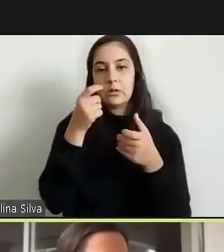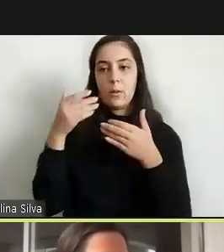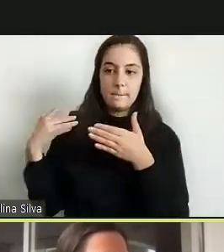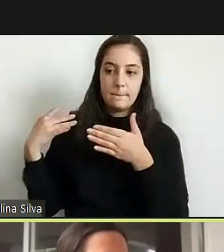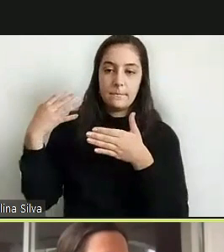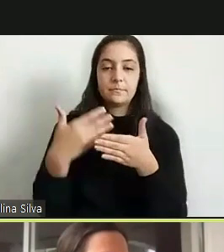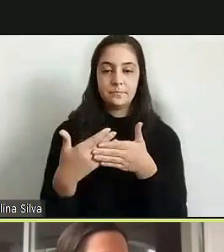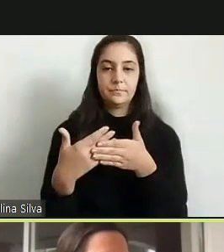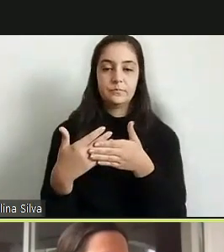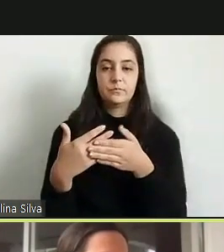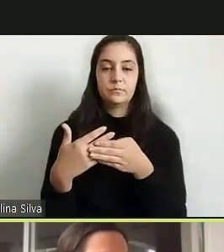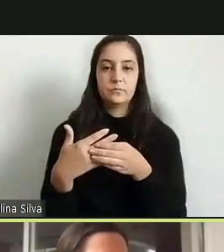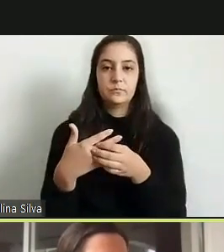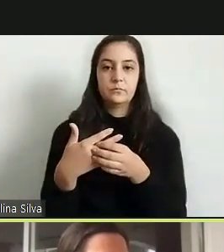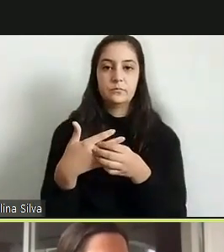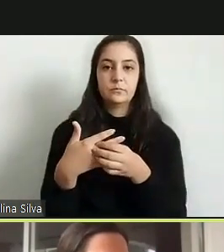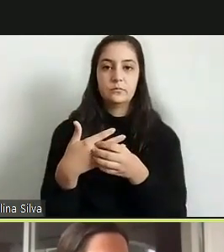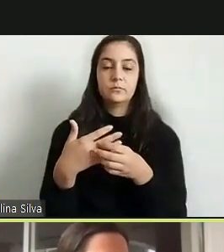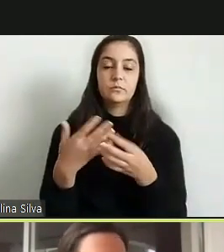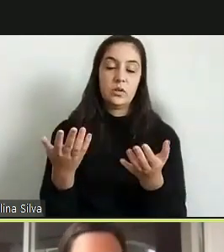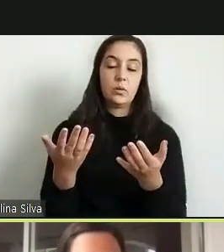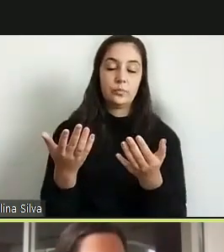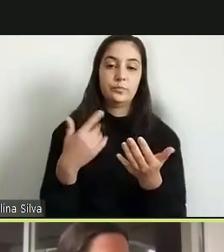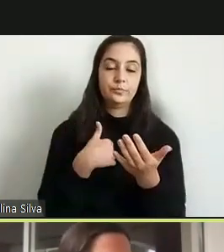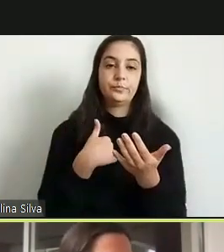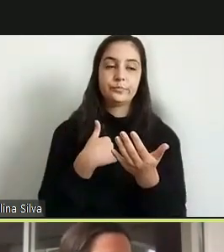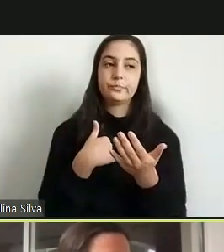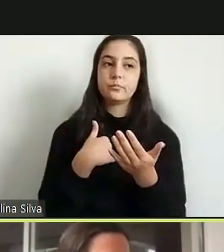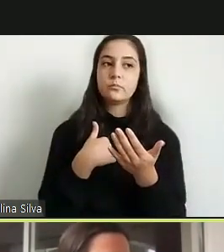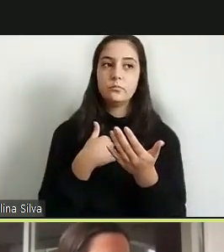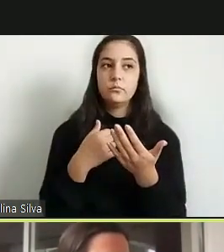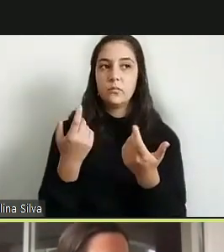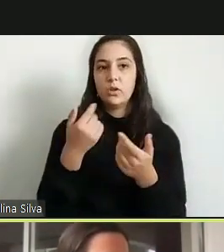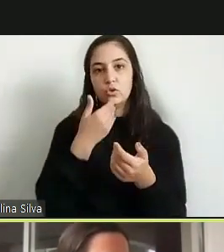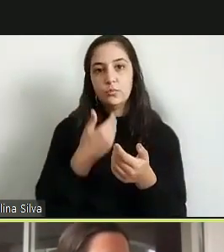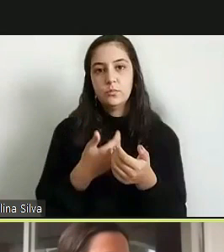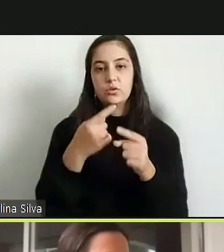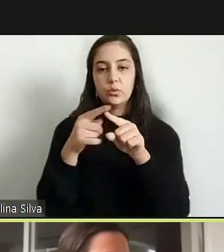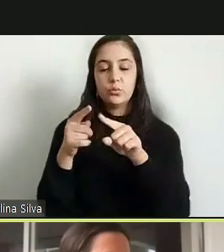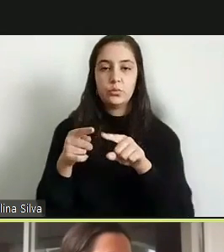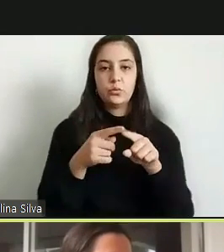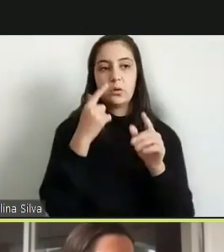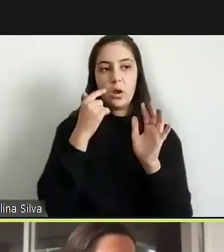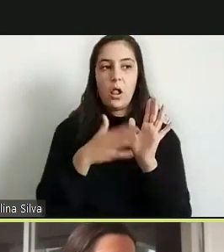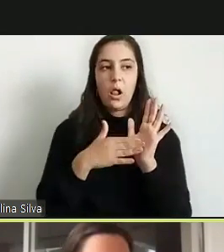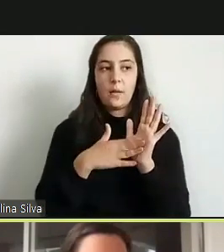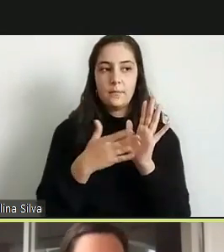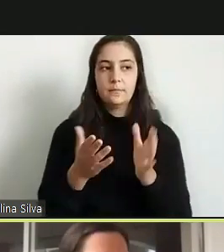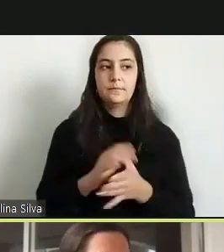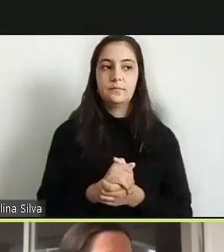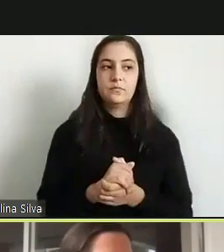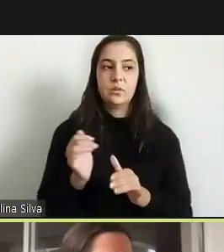altura. E pronto, e onde tive uma série das experiências que vou aqui relatar. Depois